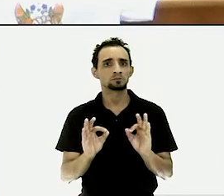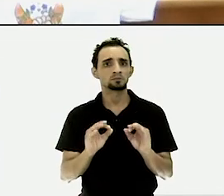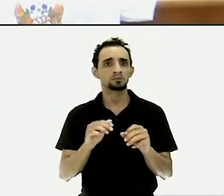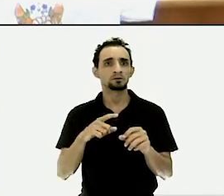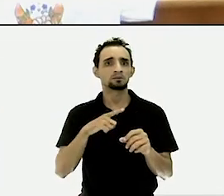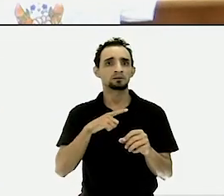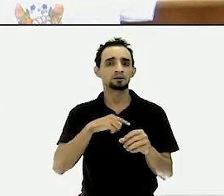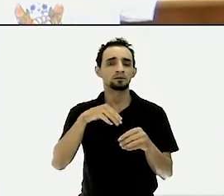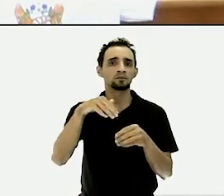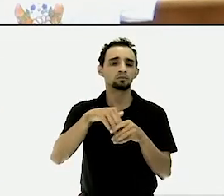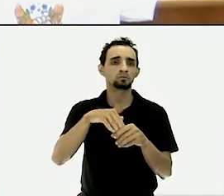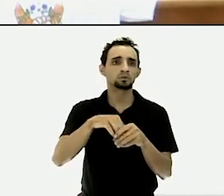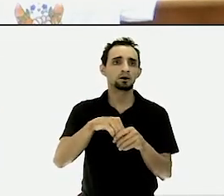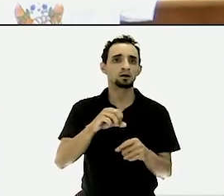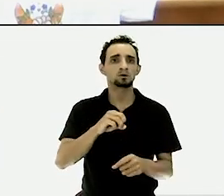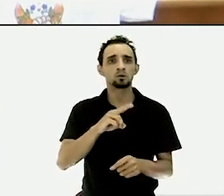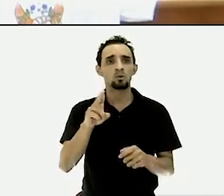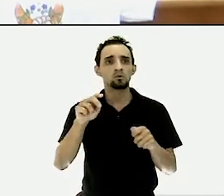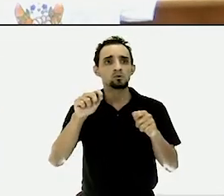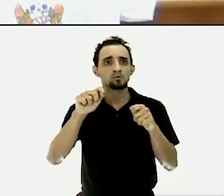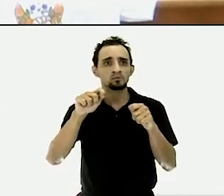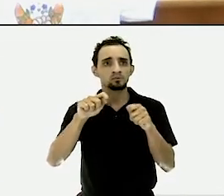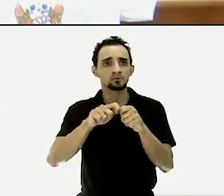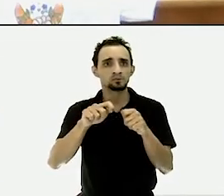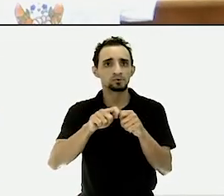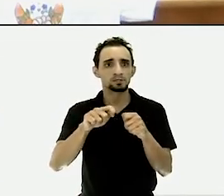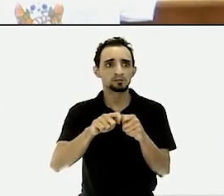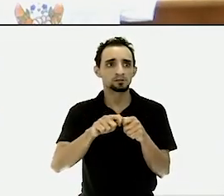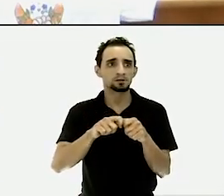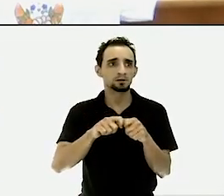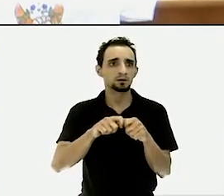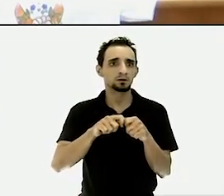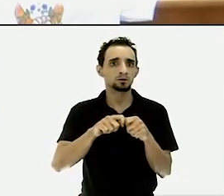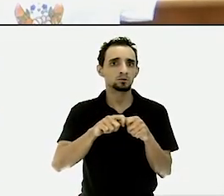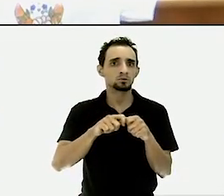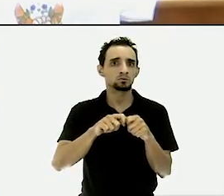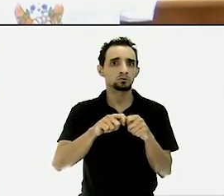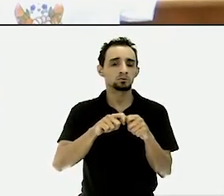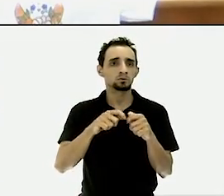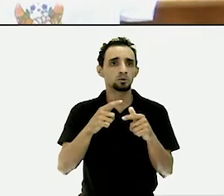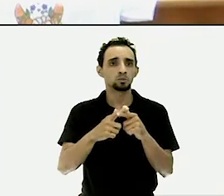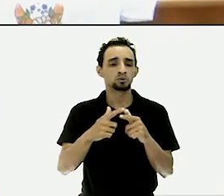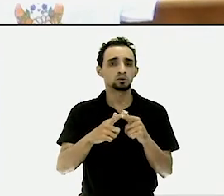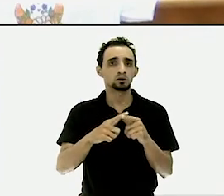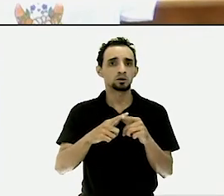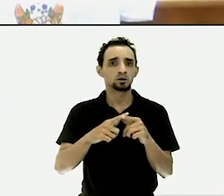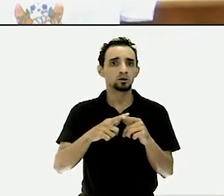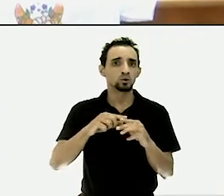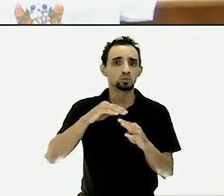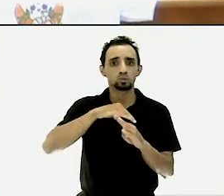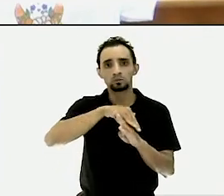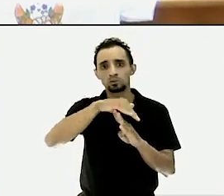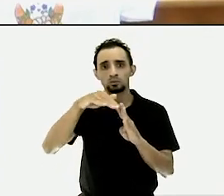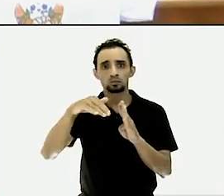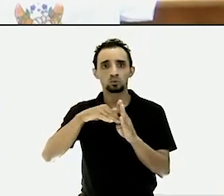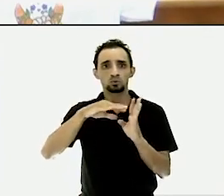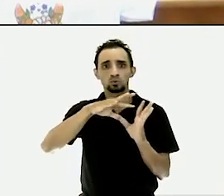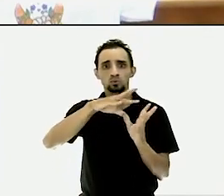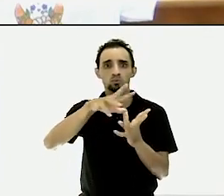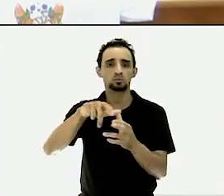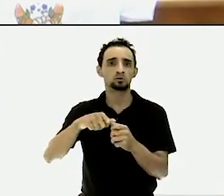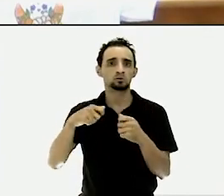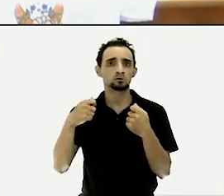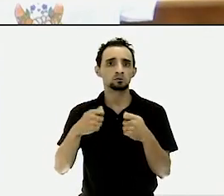como fazer no momento de emergência. Porque no tumulto todo mundo fica perdido. Então tem que ter pessoas treinadas para